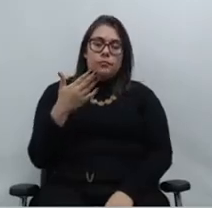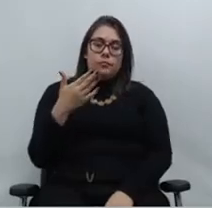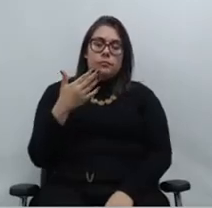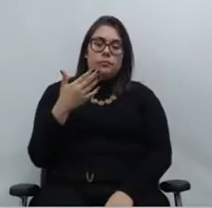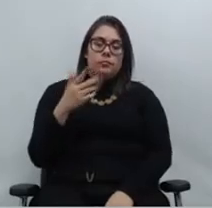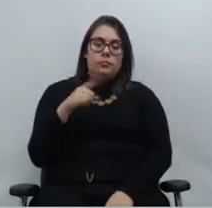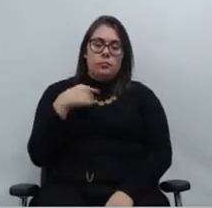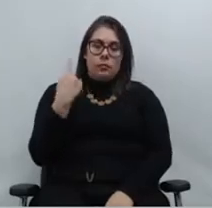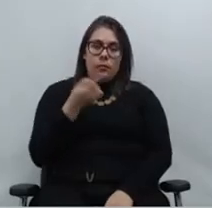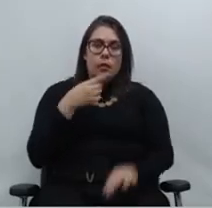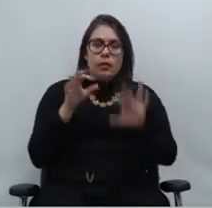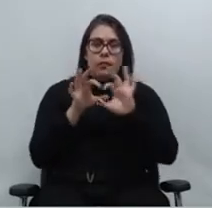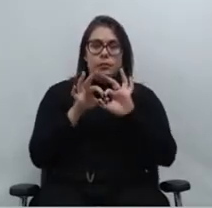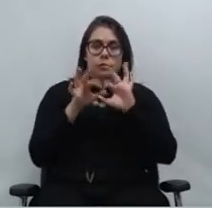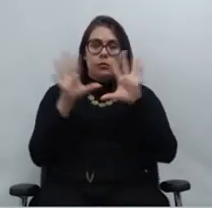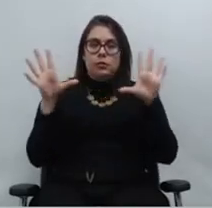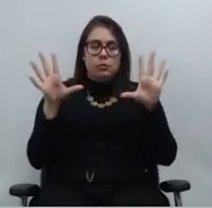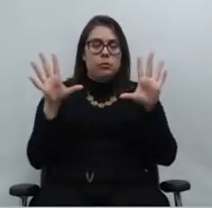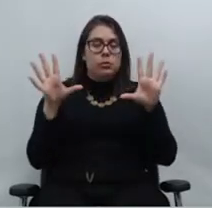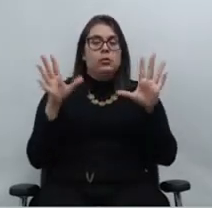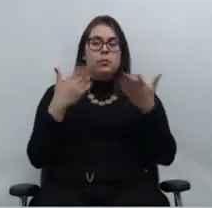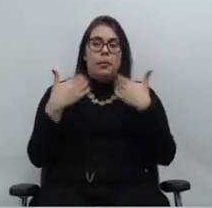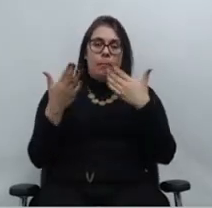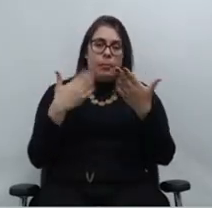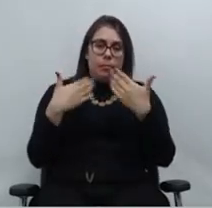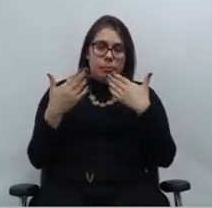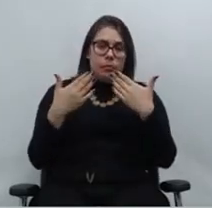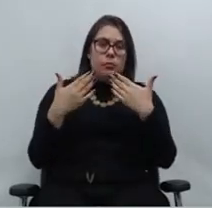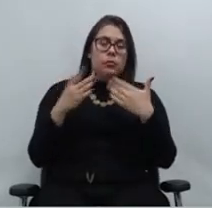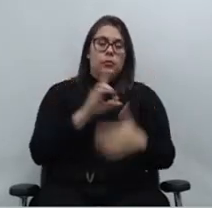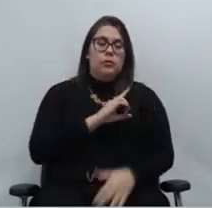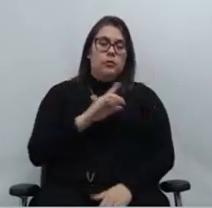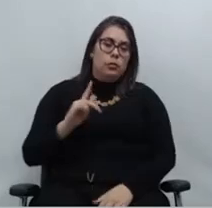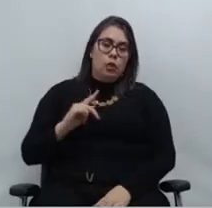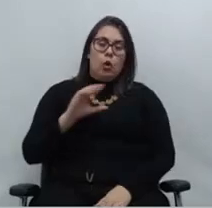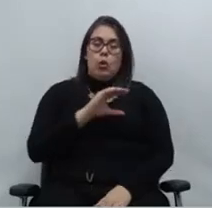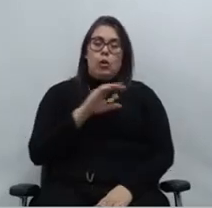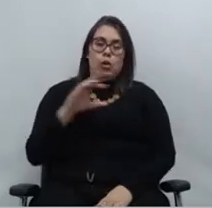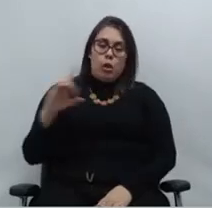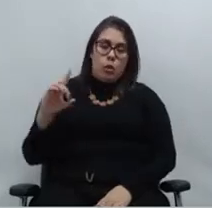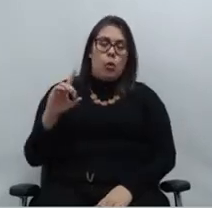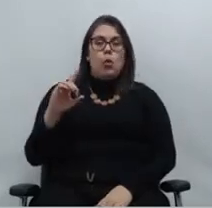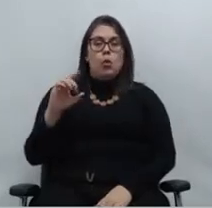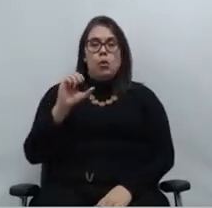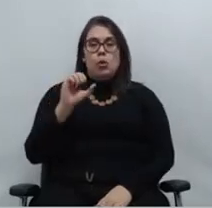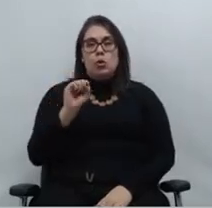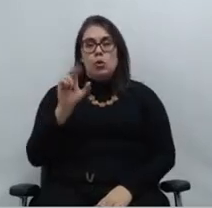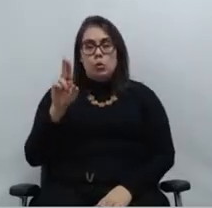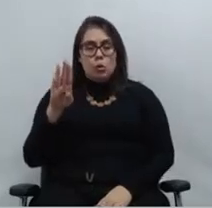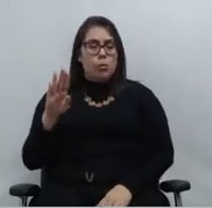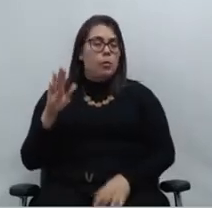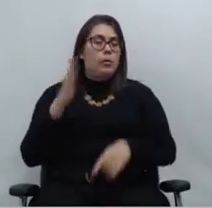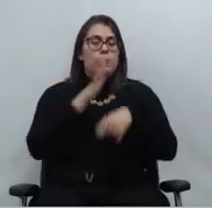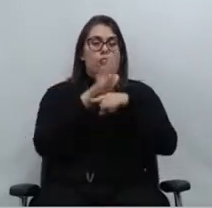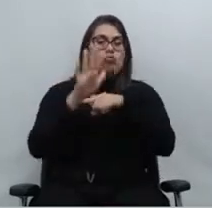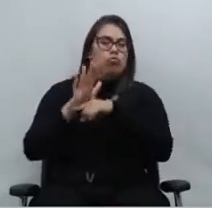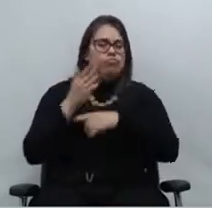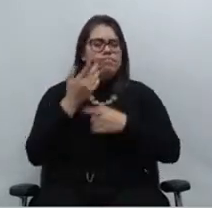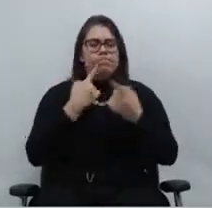a disponibilização da primeira Subdefensoria Pública Geral, da Defensoria Geral, da Coordenação Geral de Administração, para que retiremos todas as